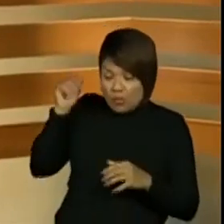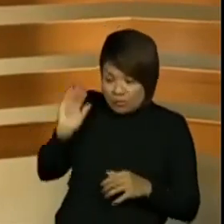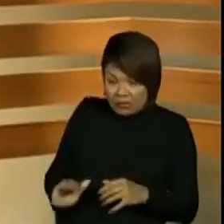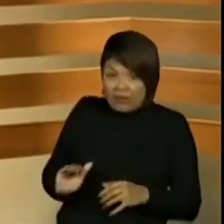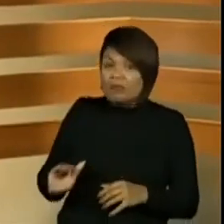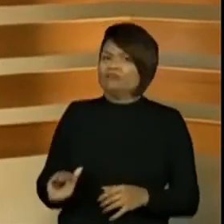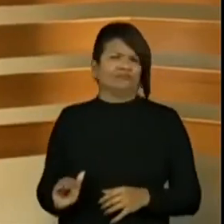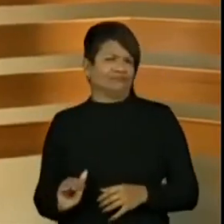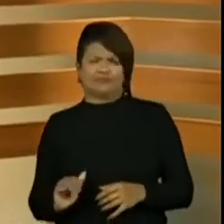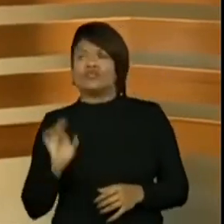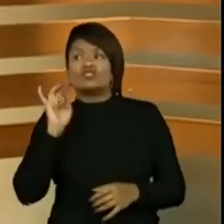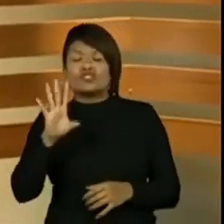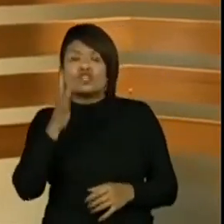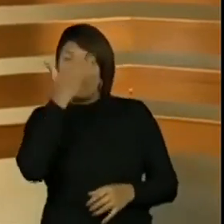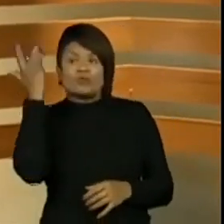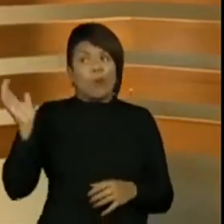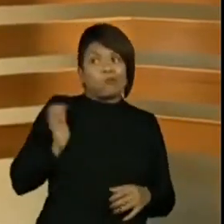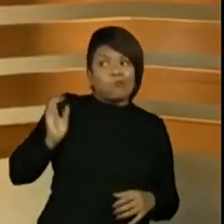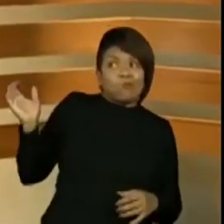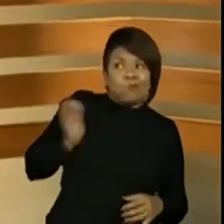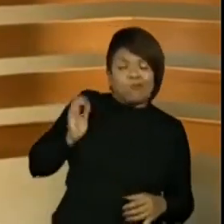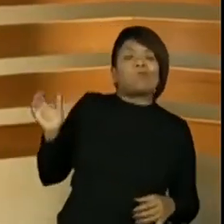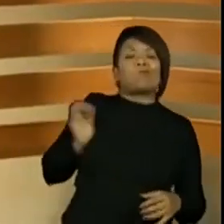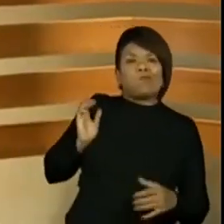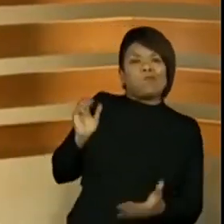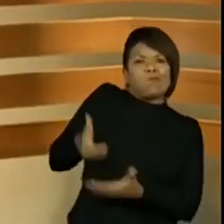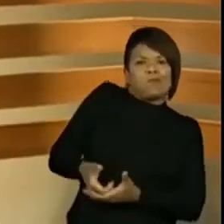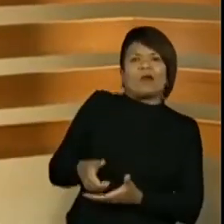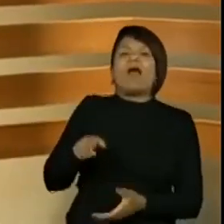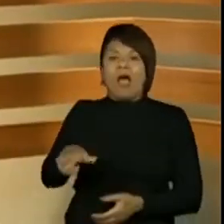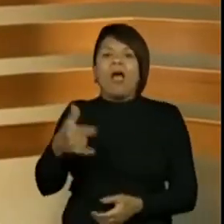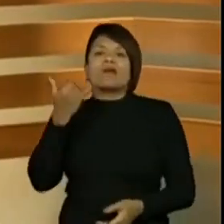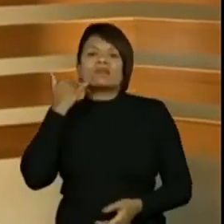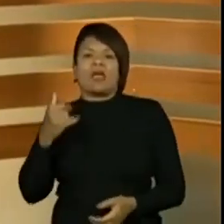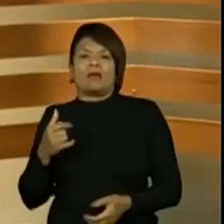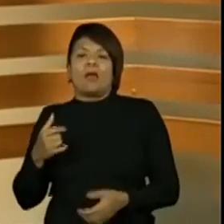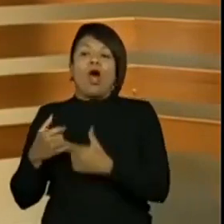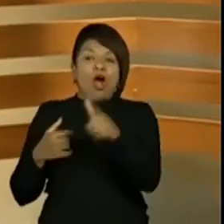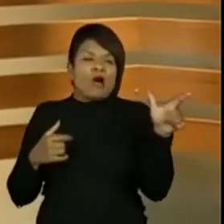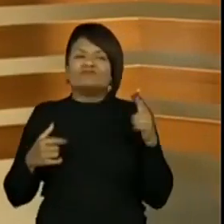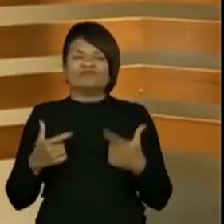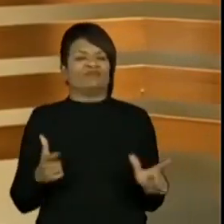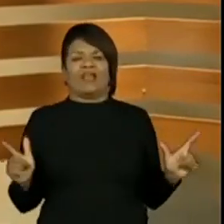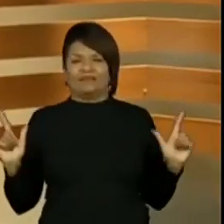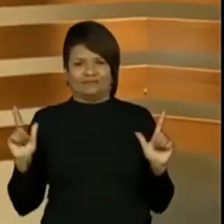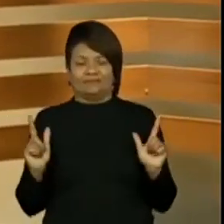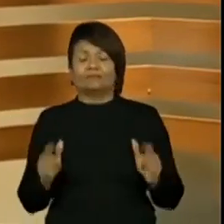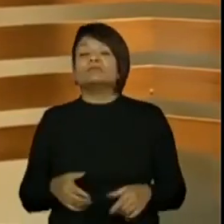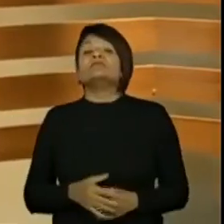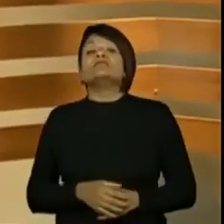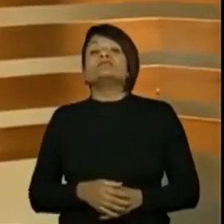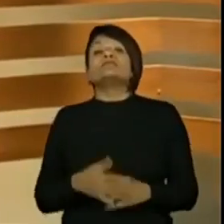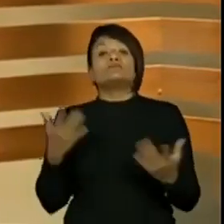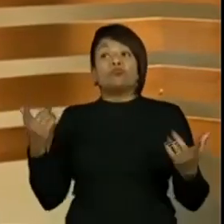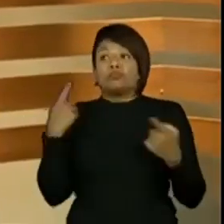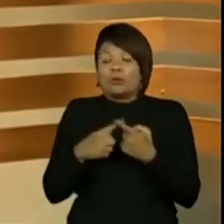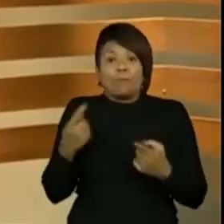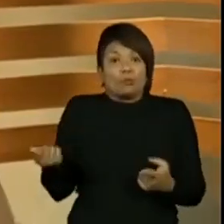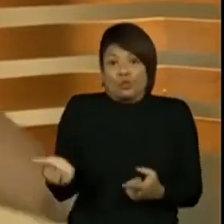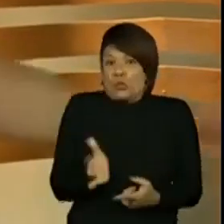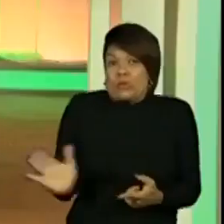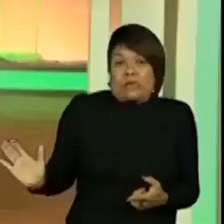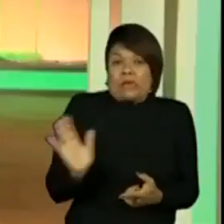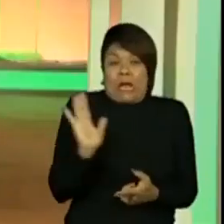infância, que não é muito tempo atrás assim, vamos pensar um pouquinho, tá? O que acontece? Era um preço